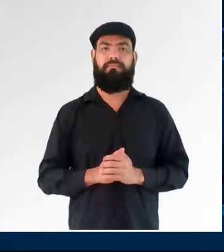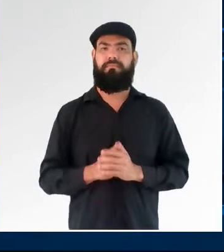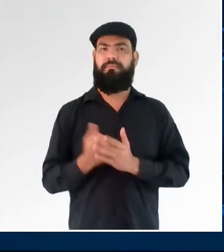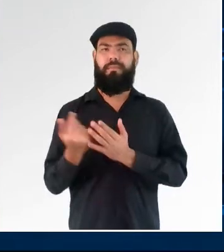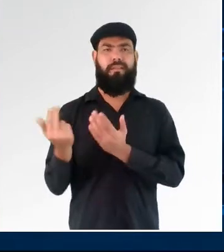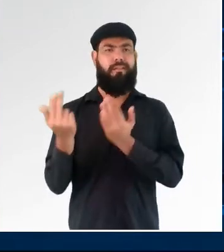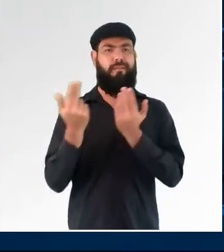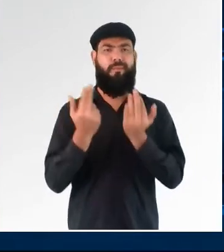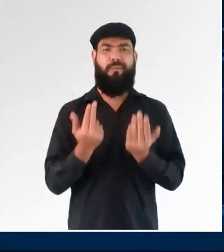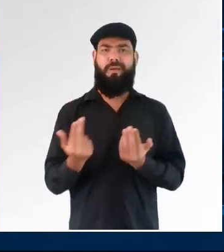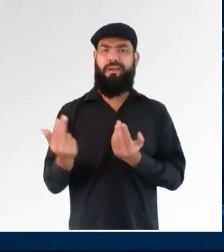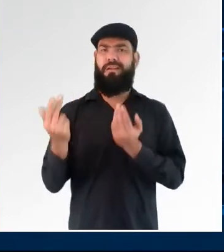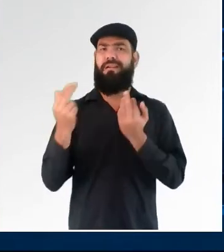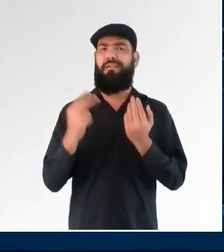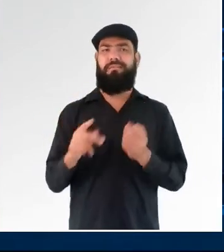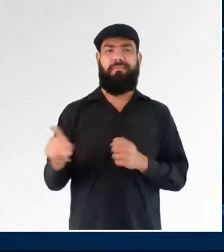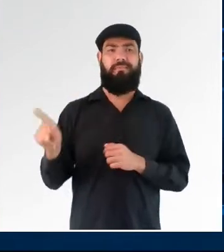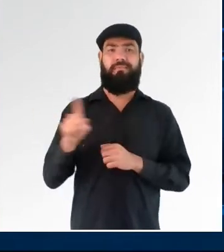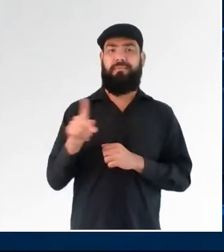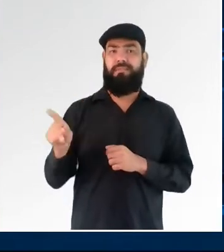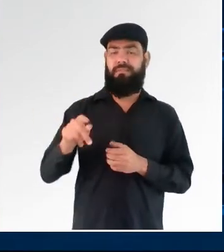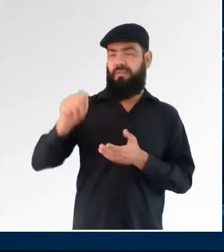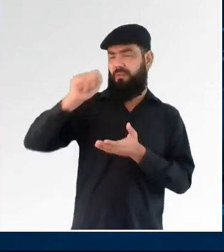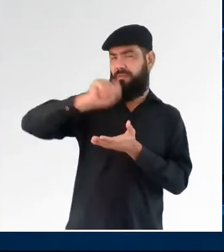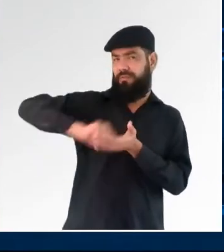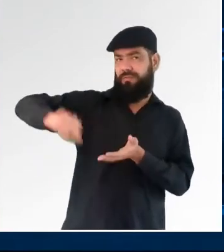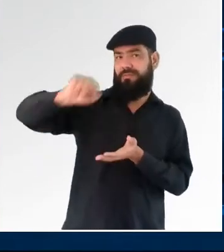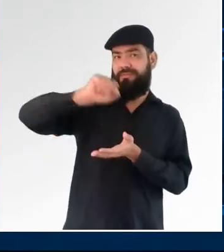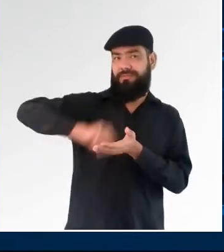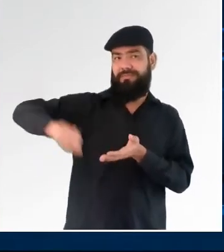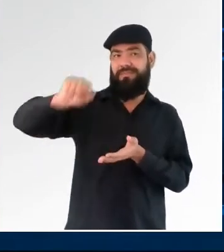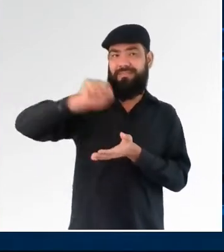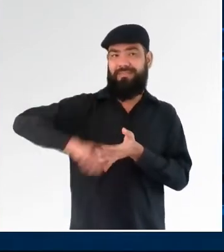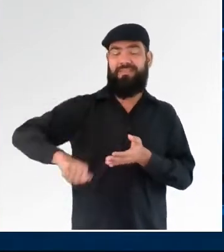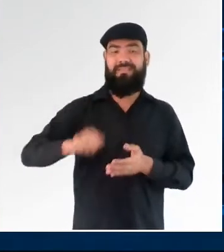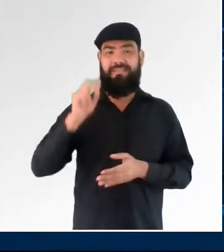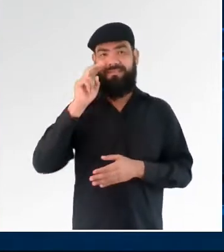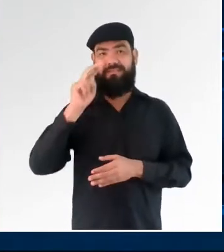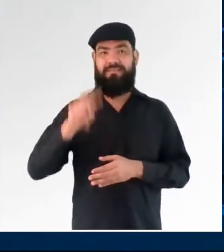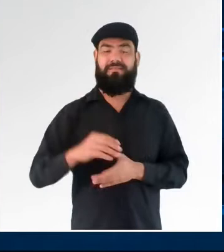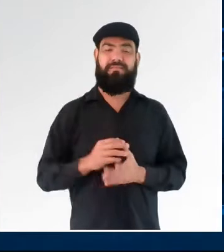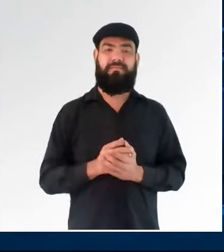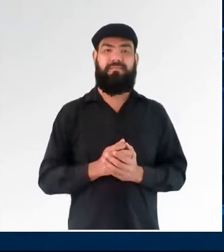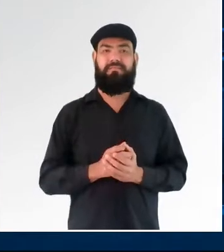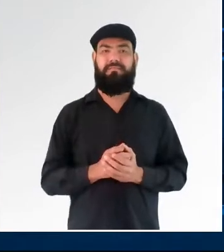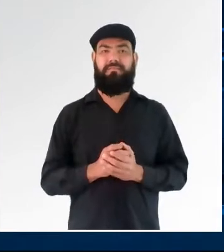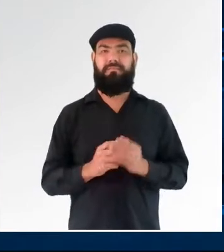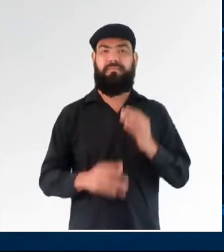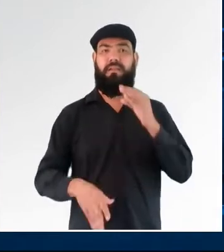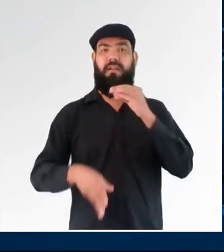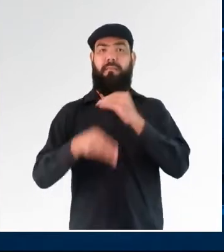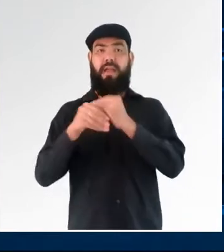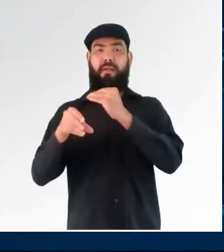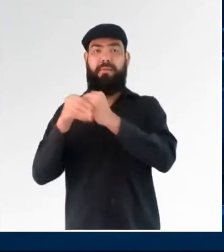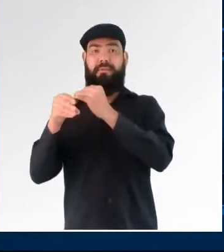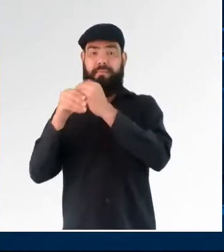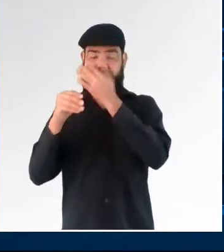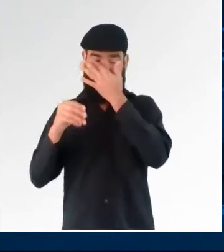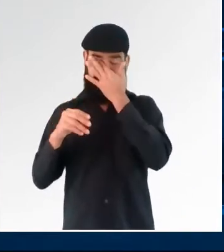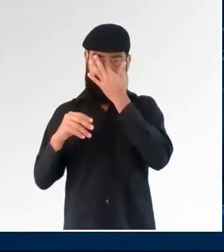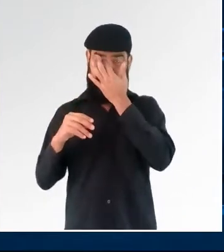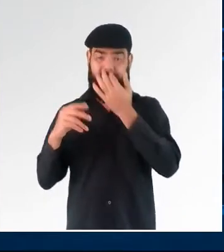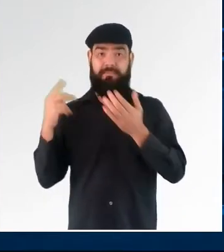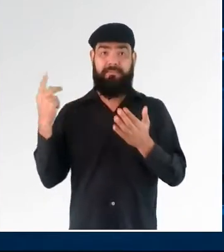do professor, corrigiu as provas, aí já incluímos aí, olha, uma situação, né?